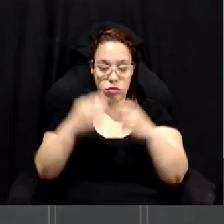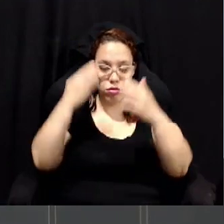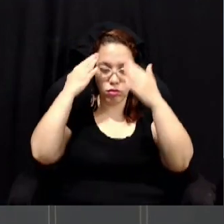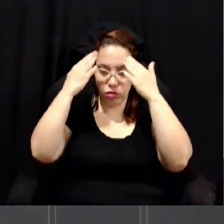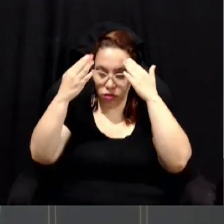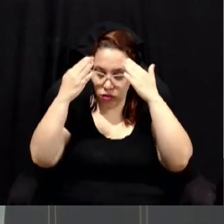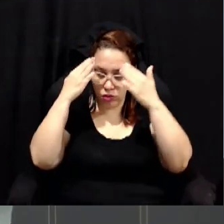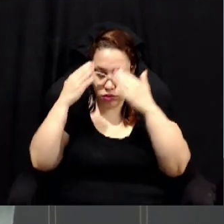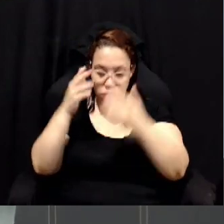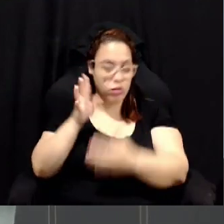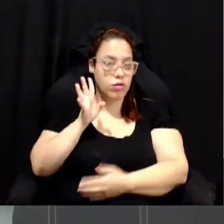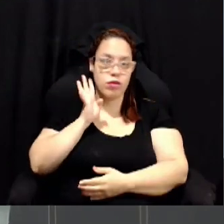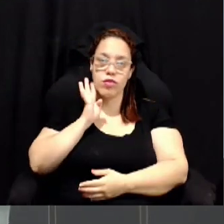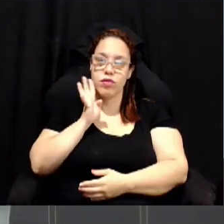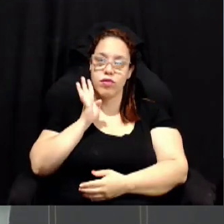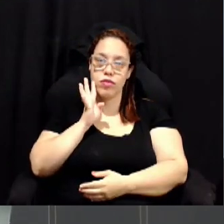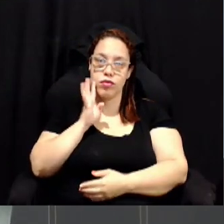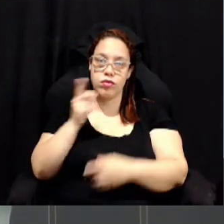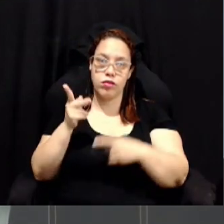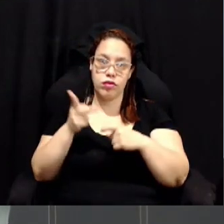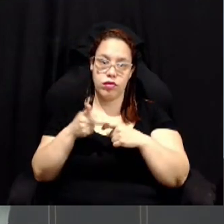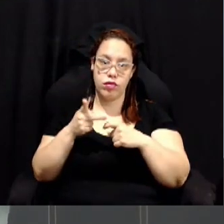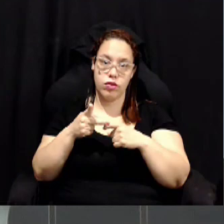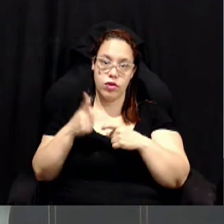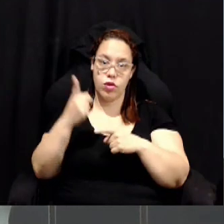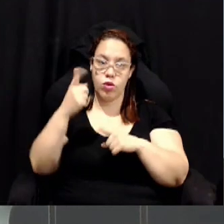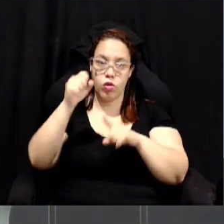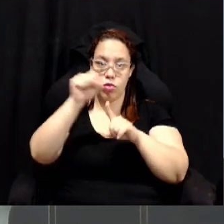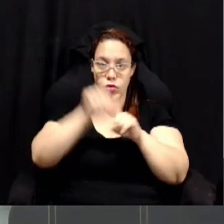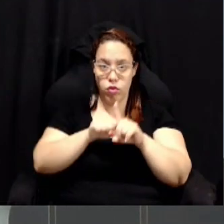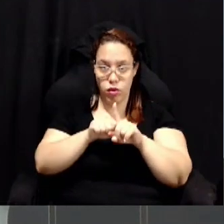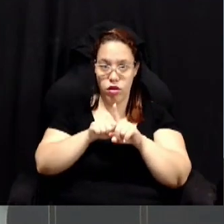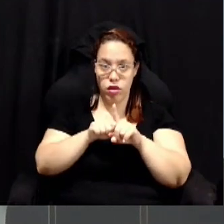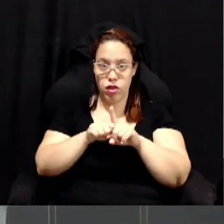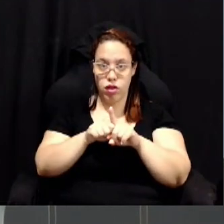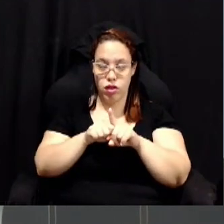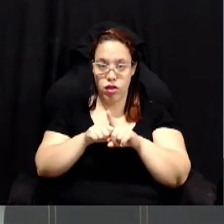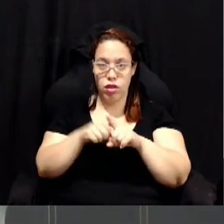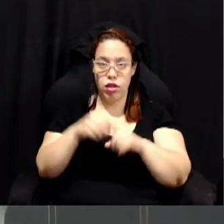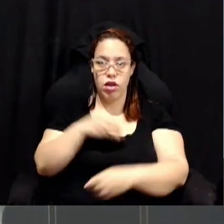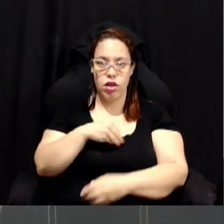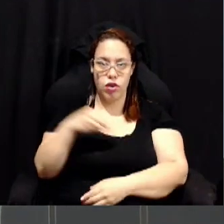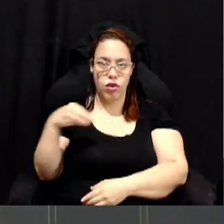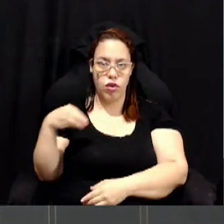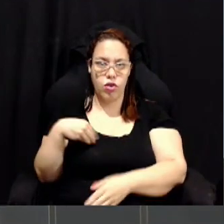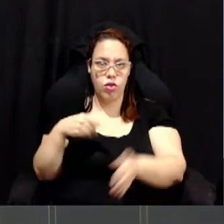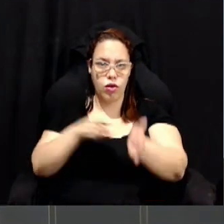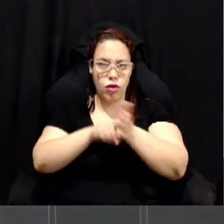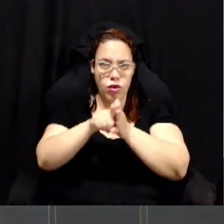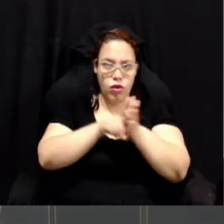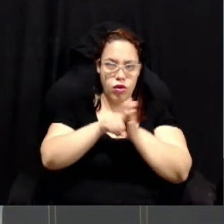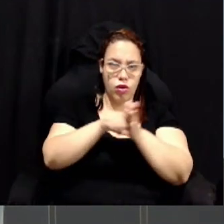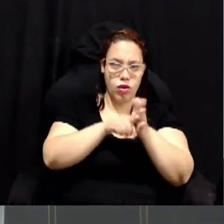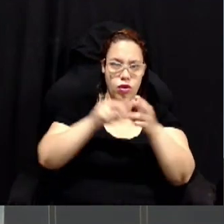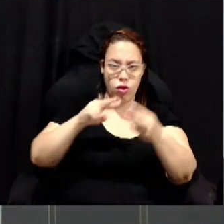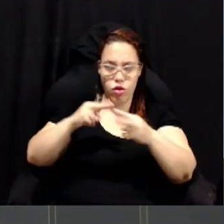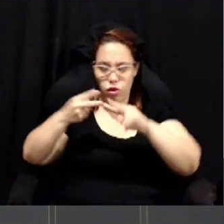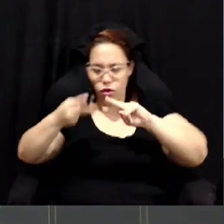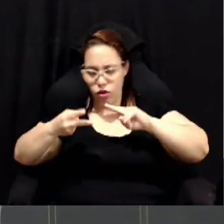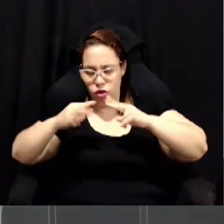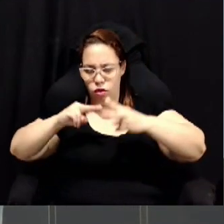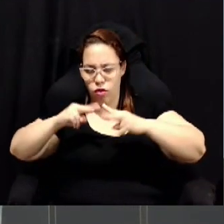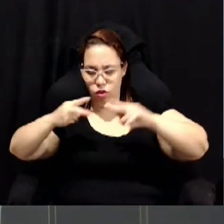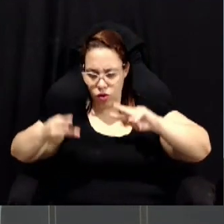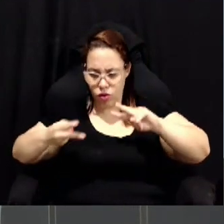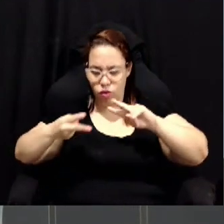seu filho no pediatra uma vez ao mês, né? E é fazer exames, é investigar a parte genética, então tudo é muito